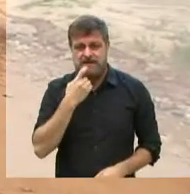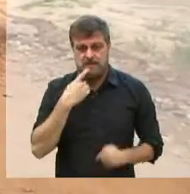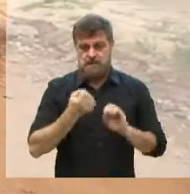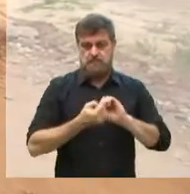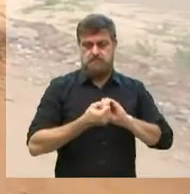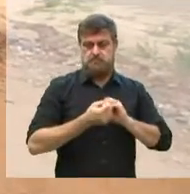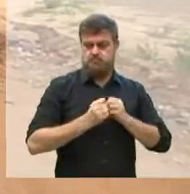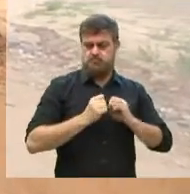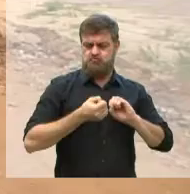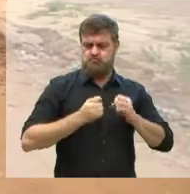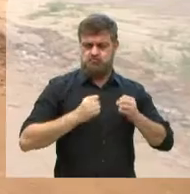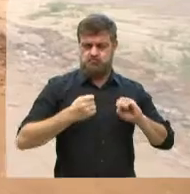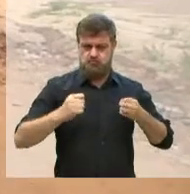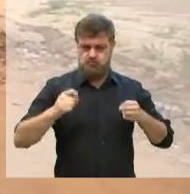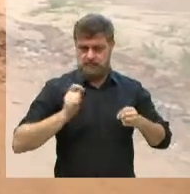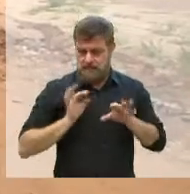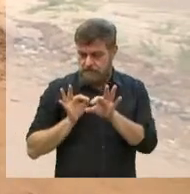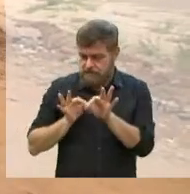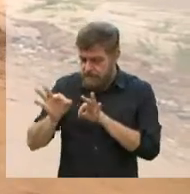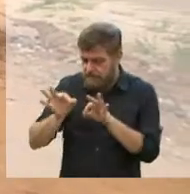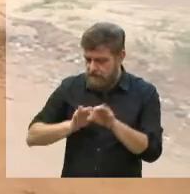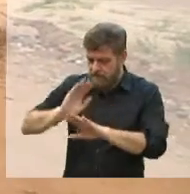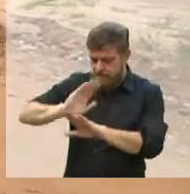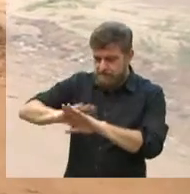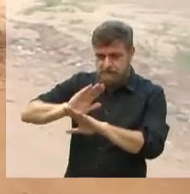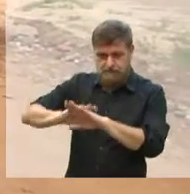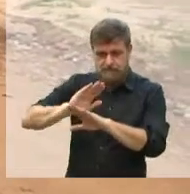e se organize por conta própria.